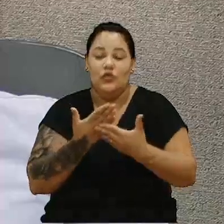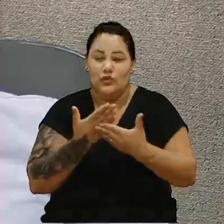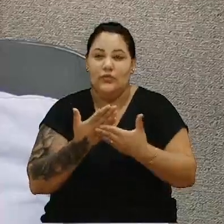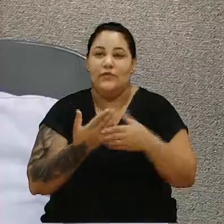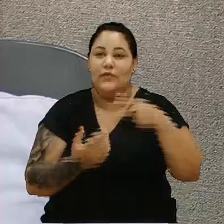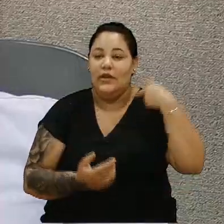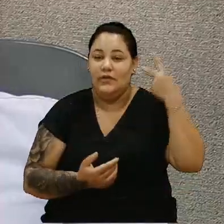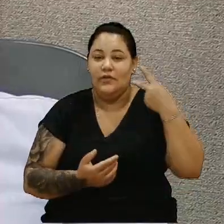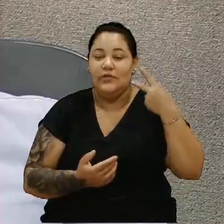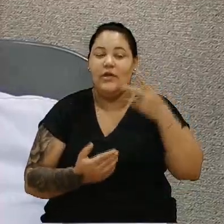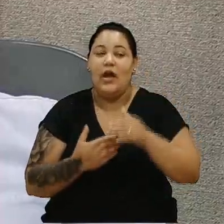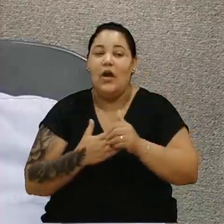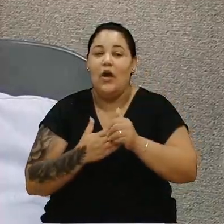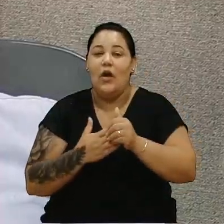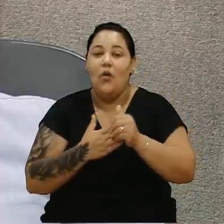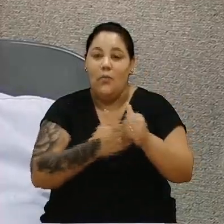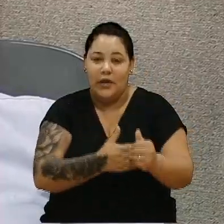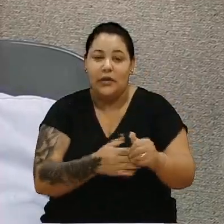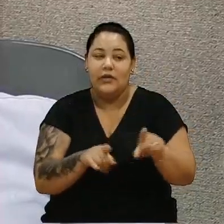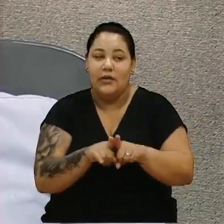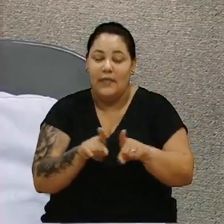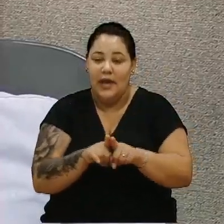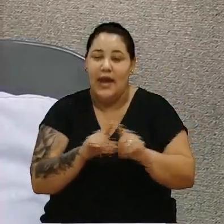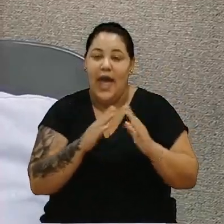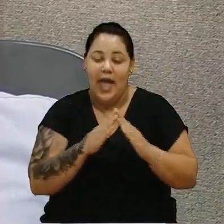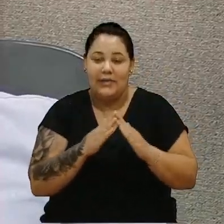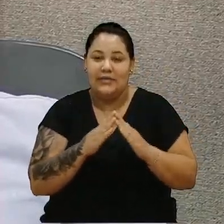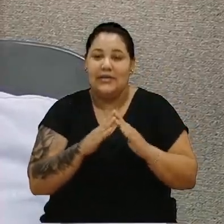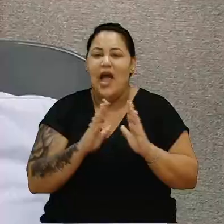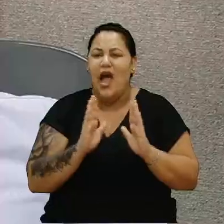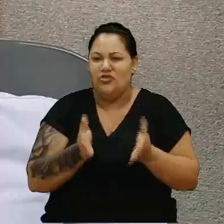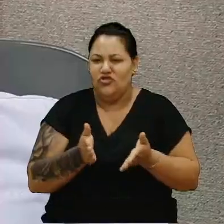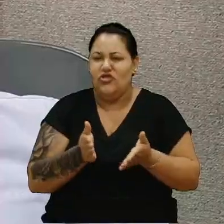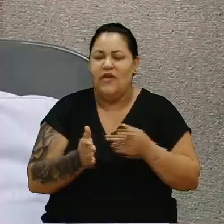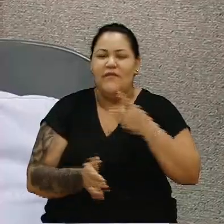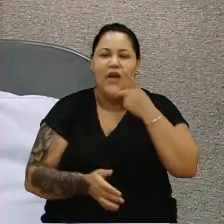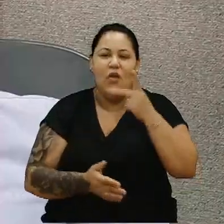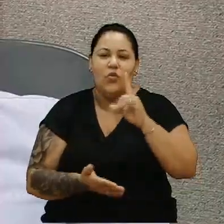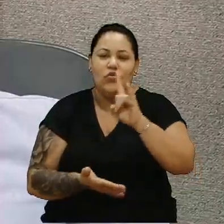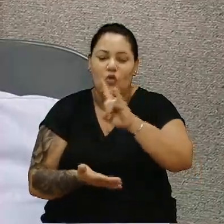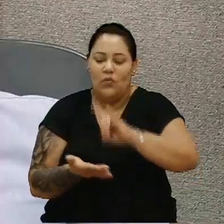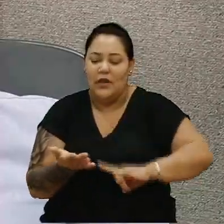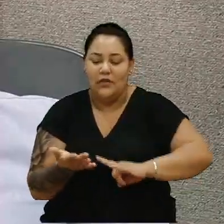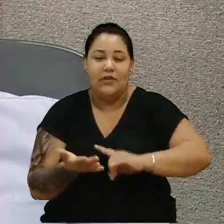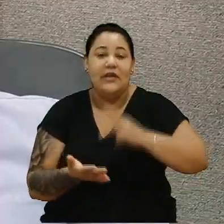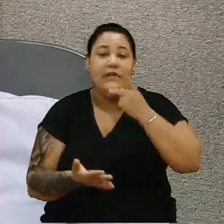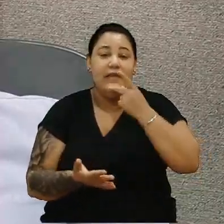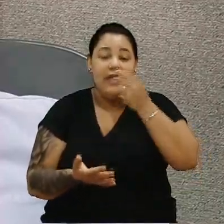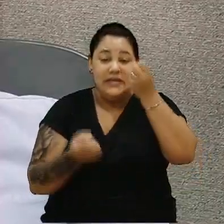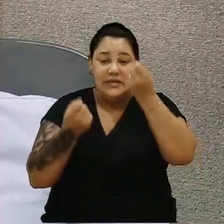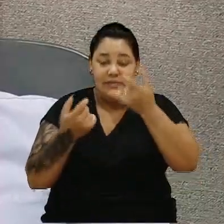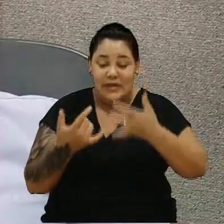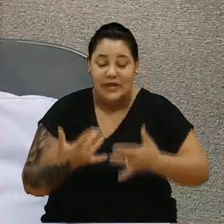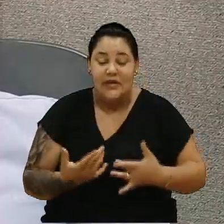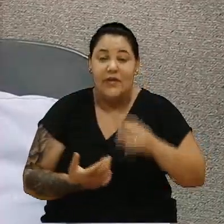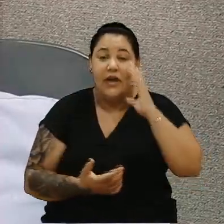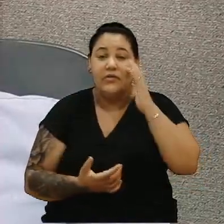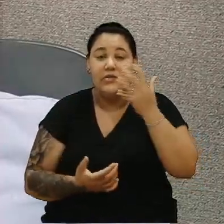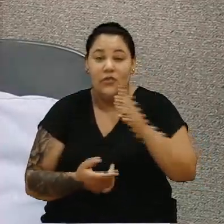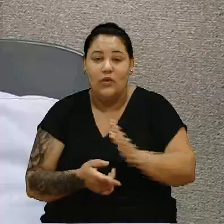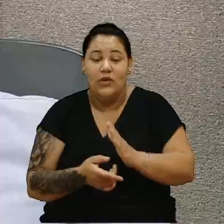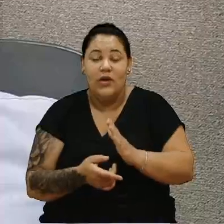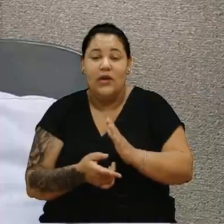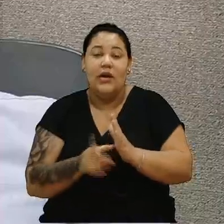no plenário hoje ou que nos acompanha de casa, acho que a gente já construiu um documento que fala muito sobre o que a Frente Parlamentar fez na